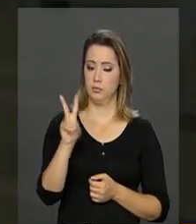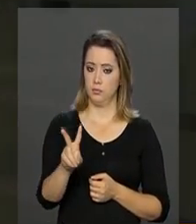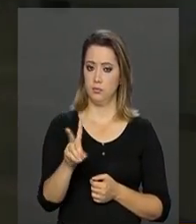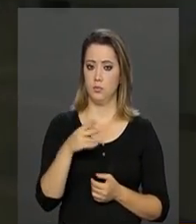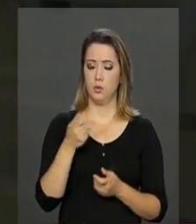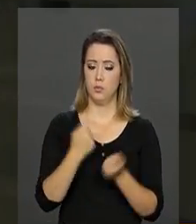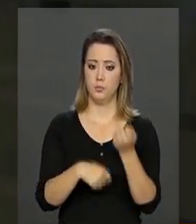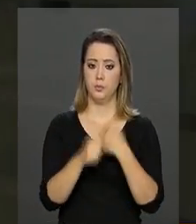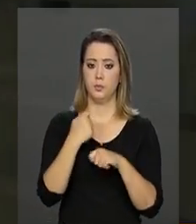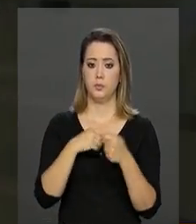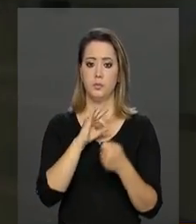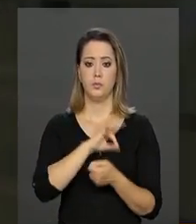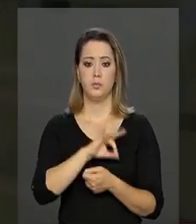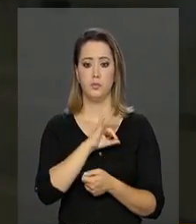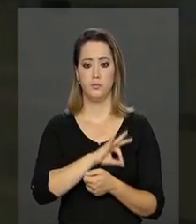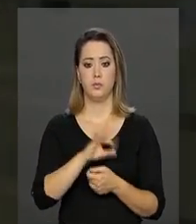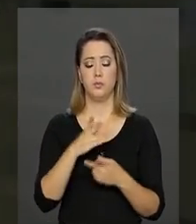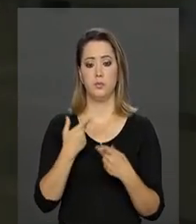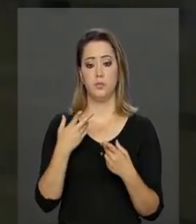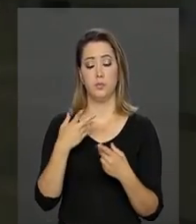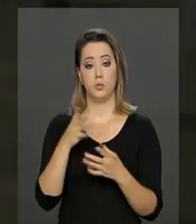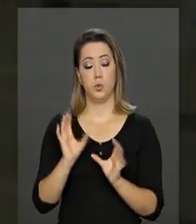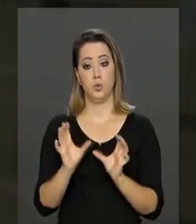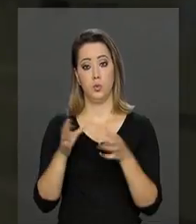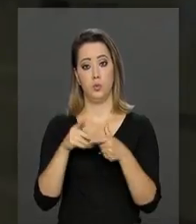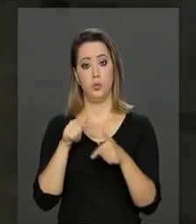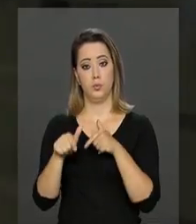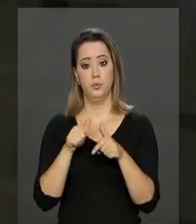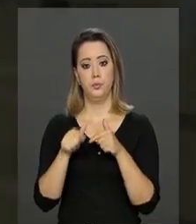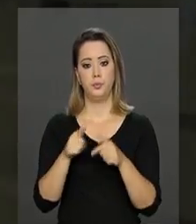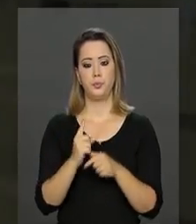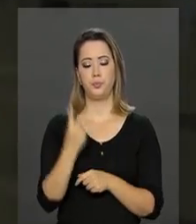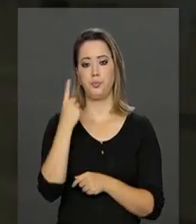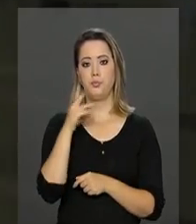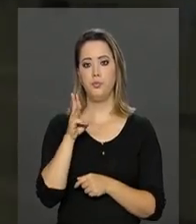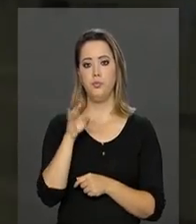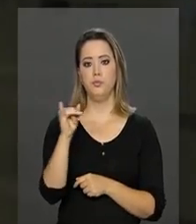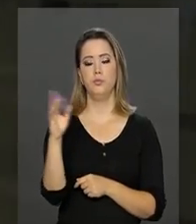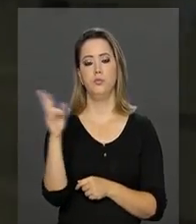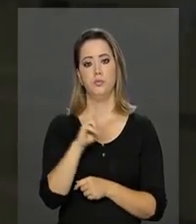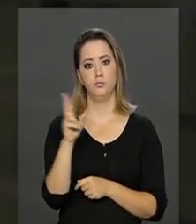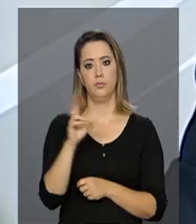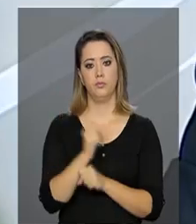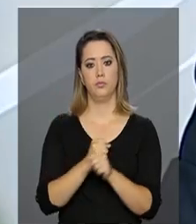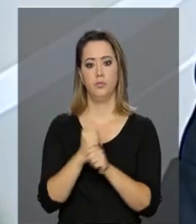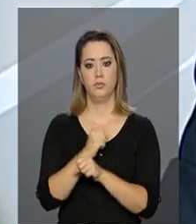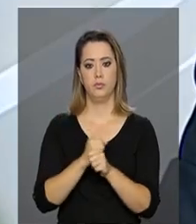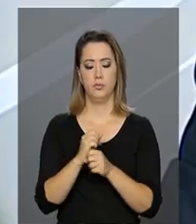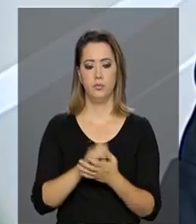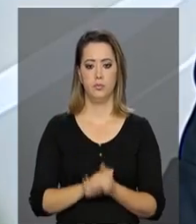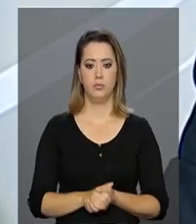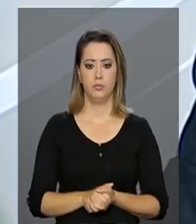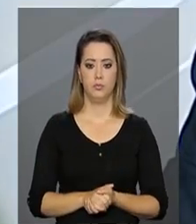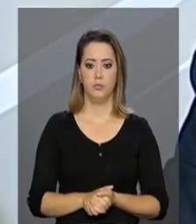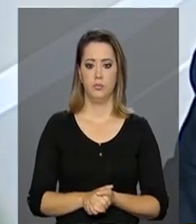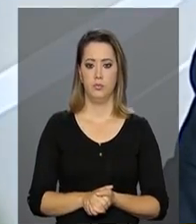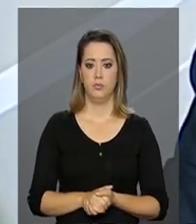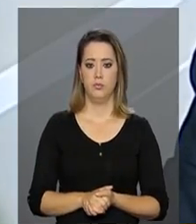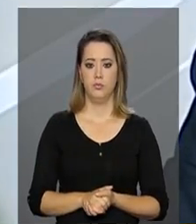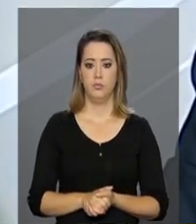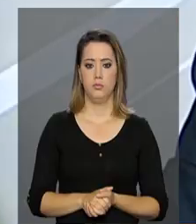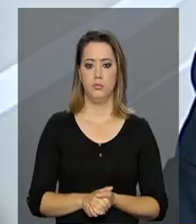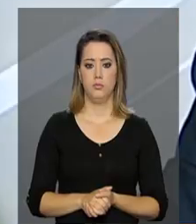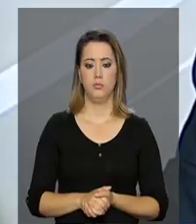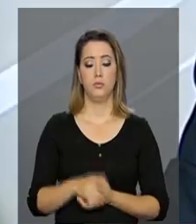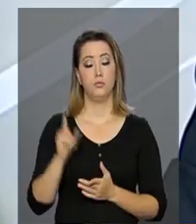economia na folha de pagamento dos Servidores Públicos federais de R bilhão deais por ano de toda maneira